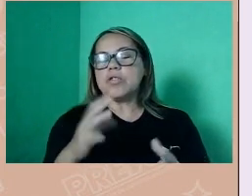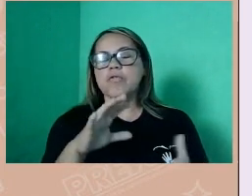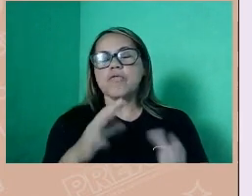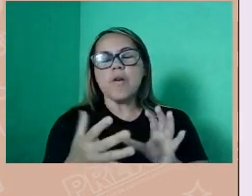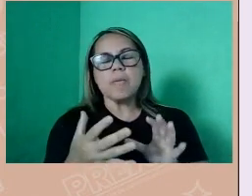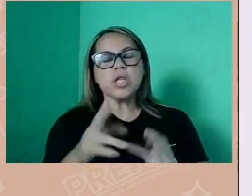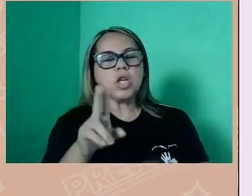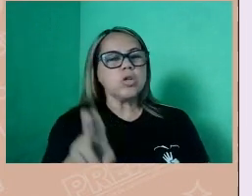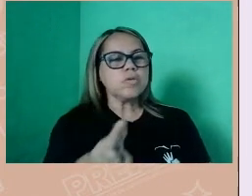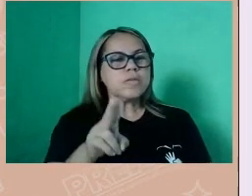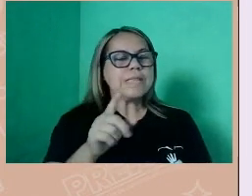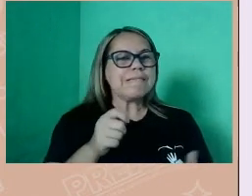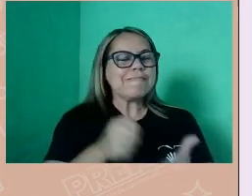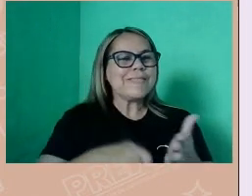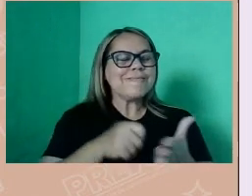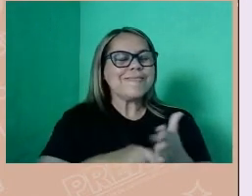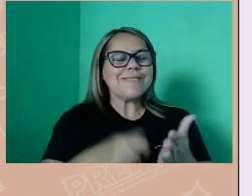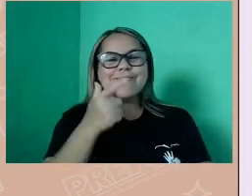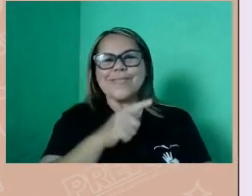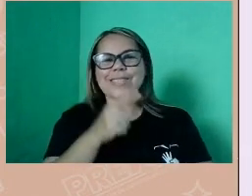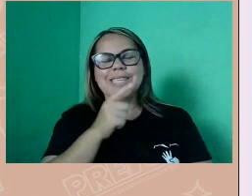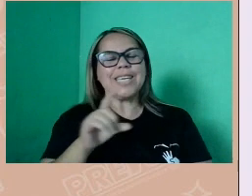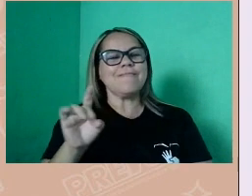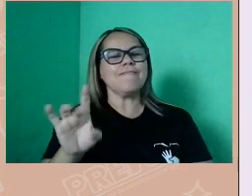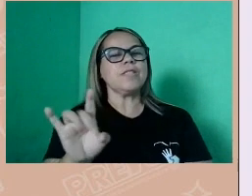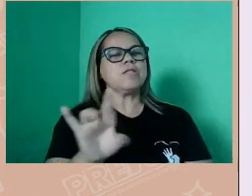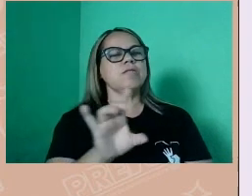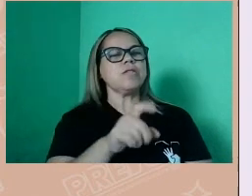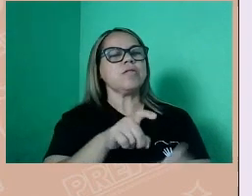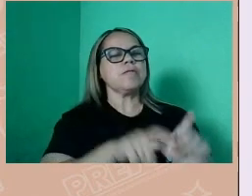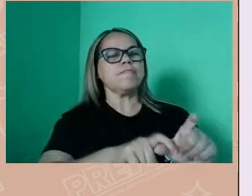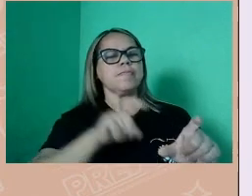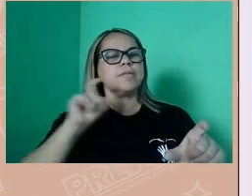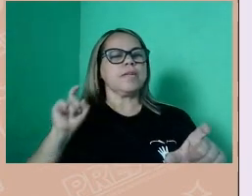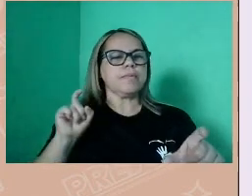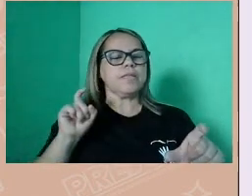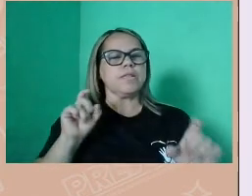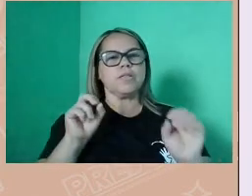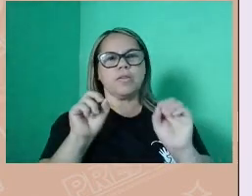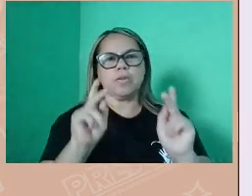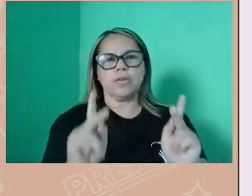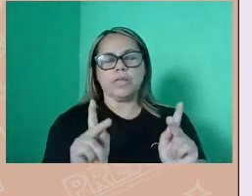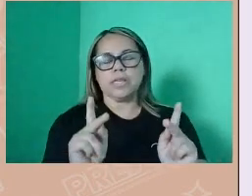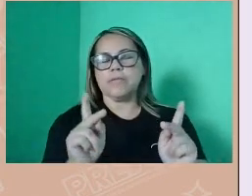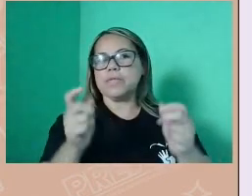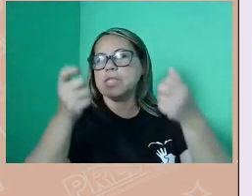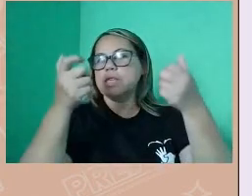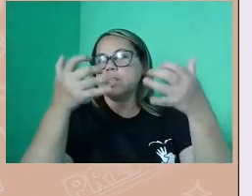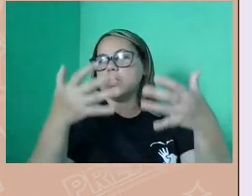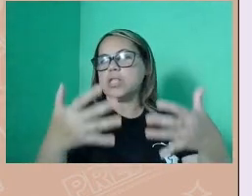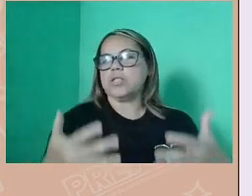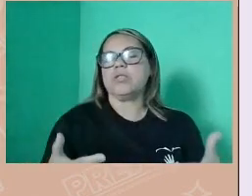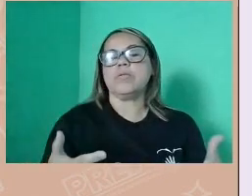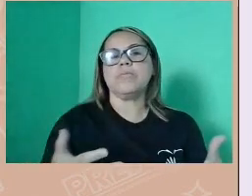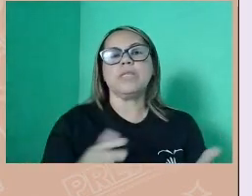ganhar individualidade e independência certinho então aqui tá falando de um